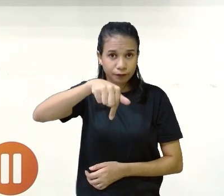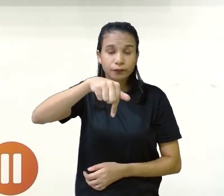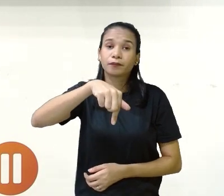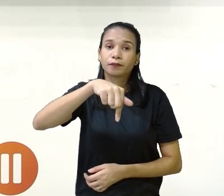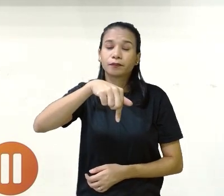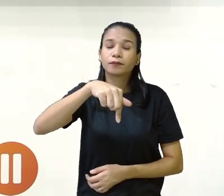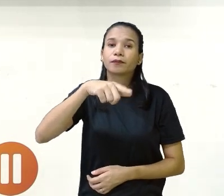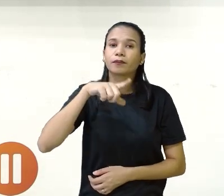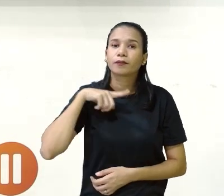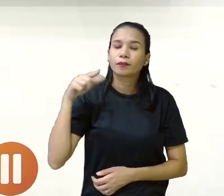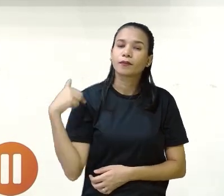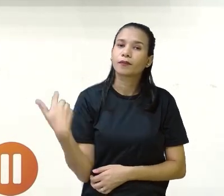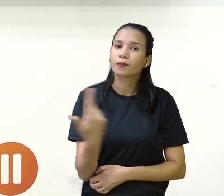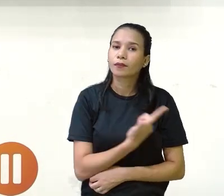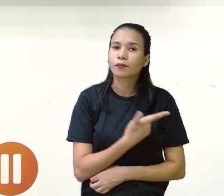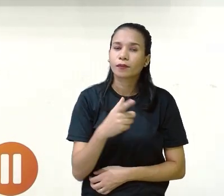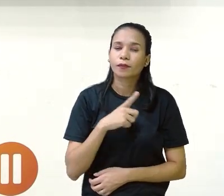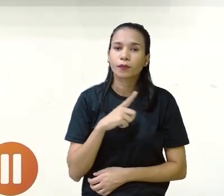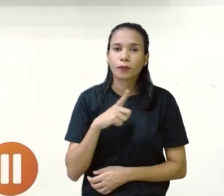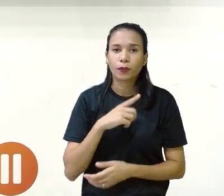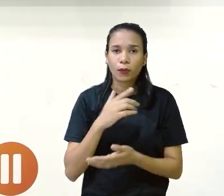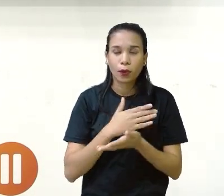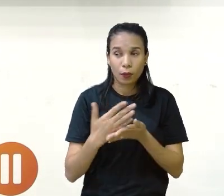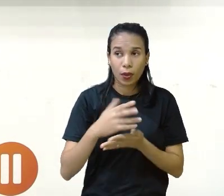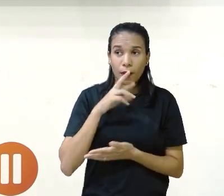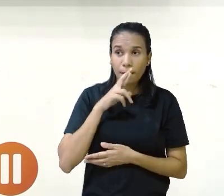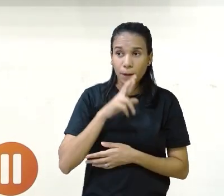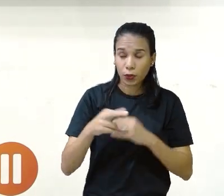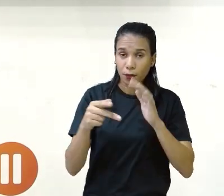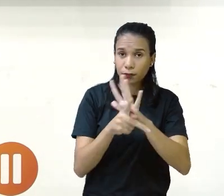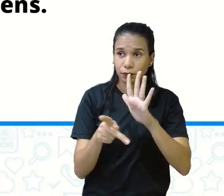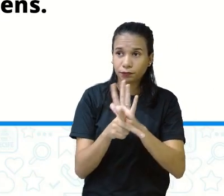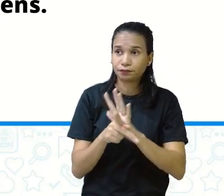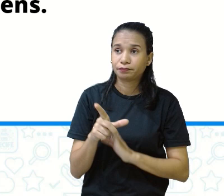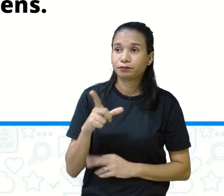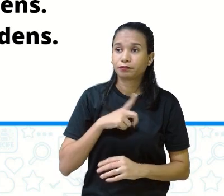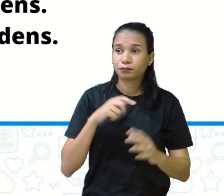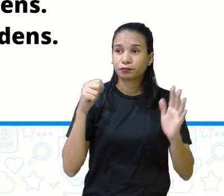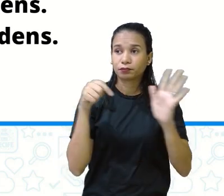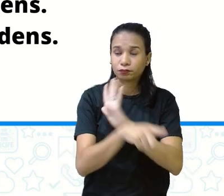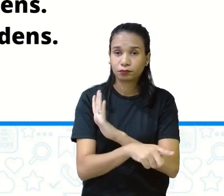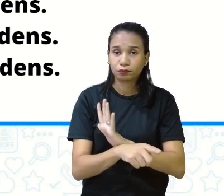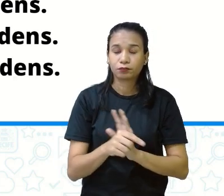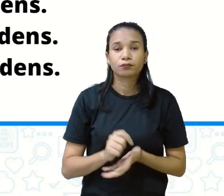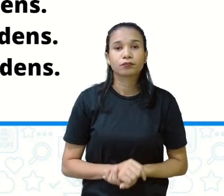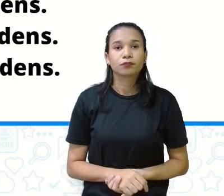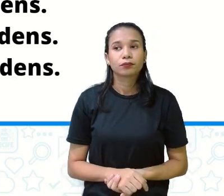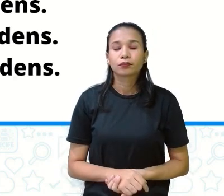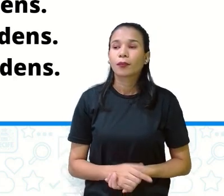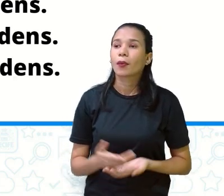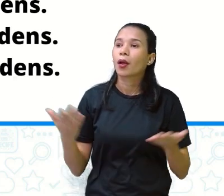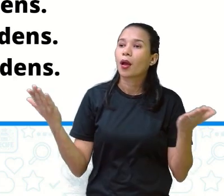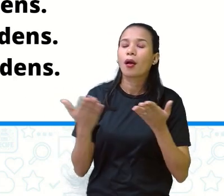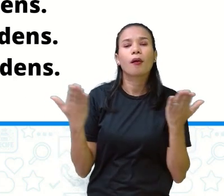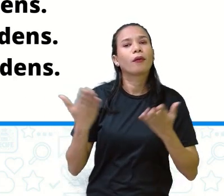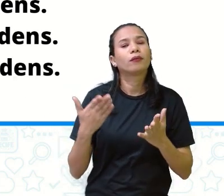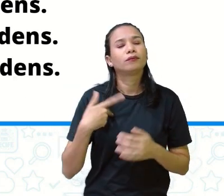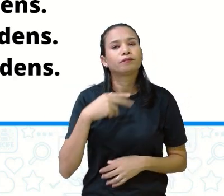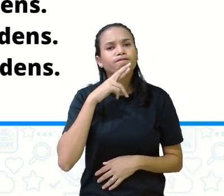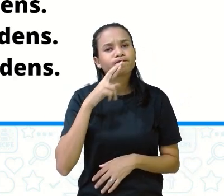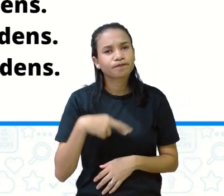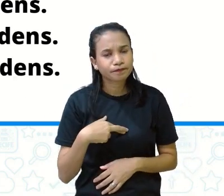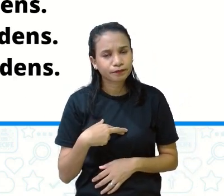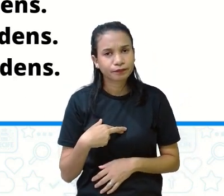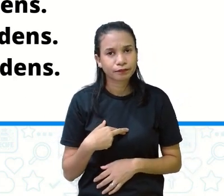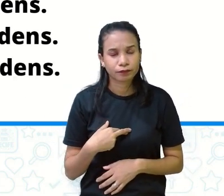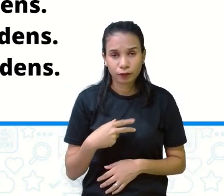1857, e é com ele que a gente vai responder as nossas perguntas. Eu quero que você me